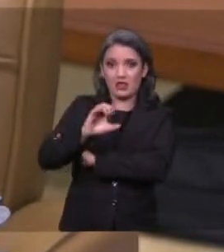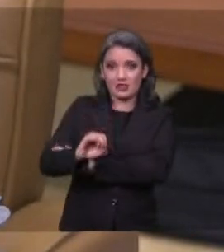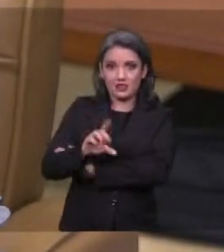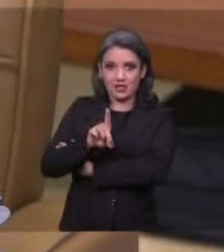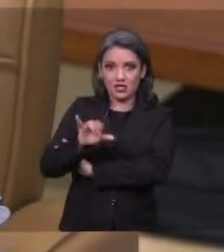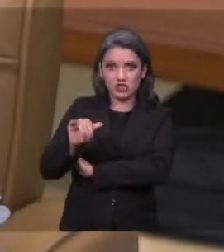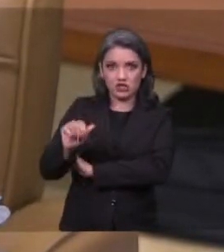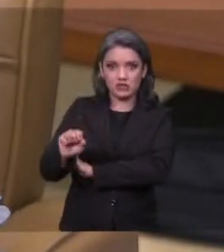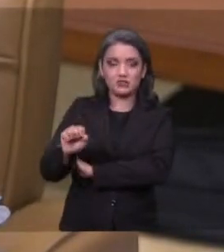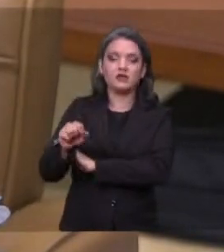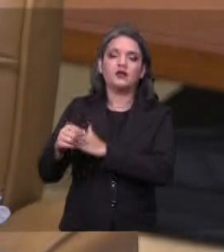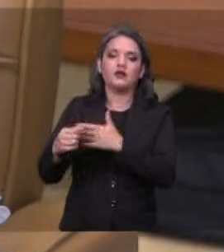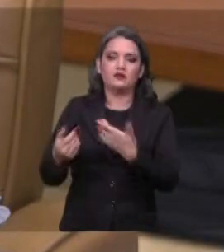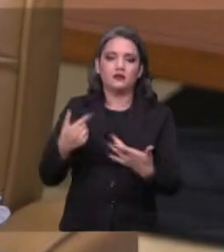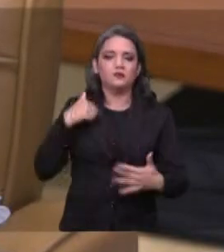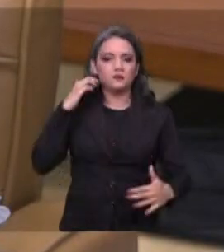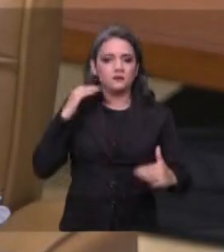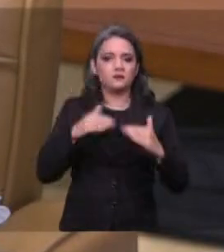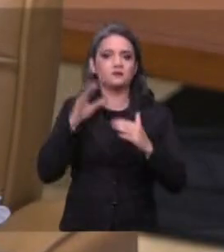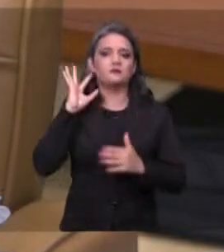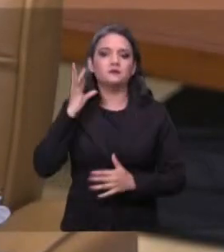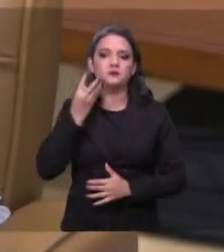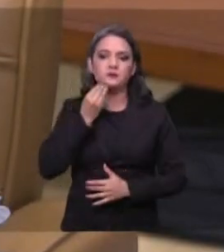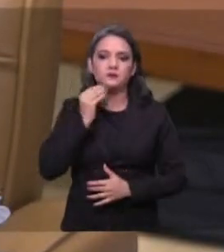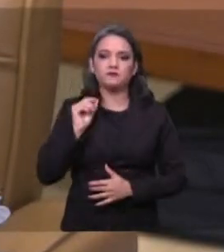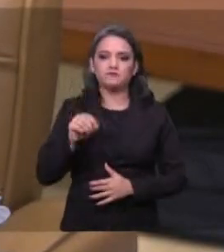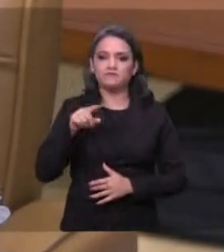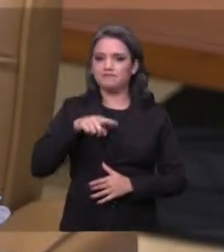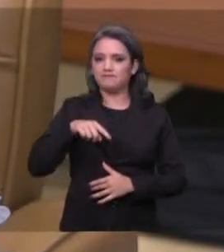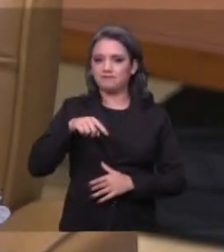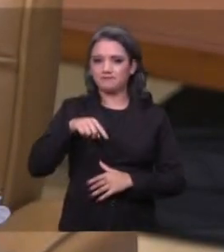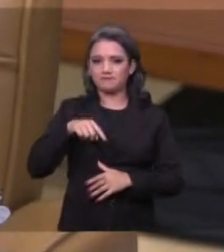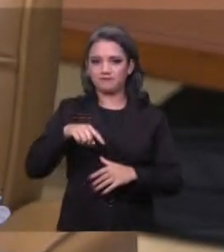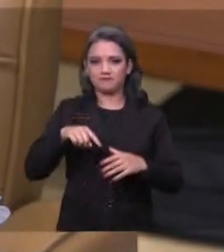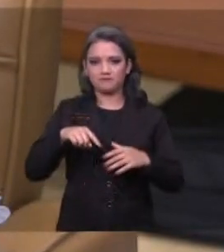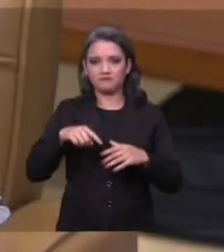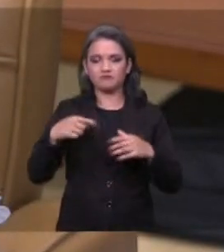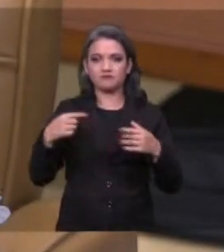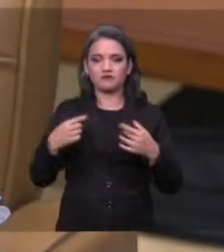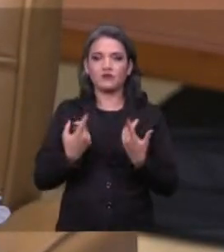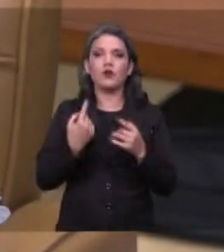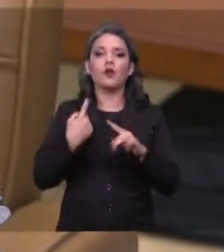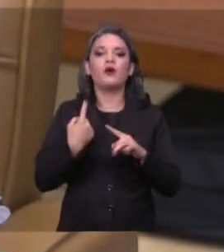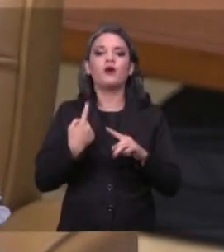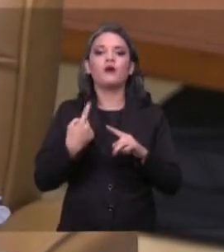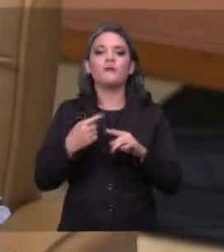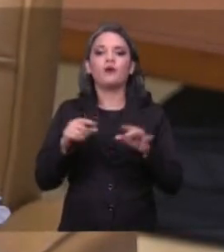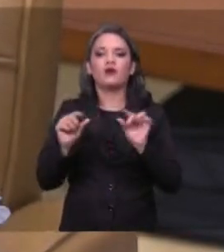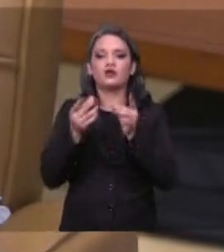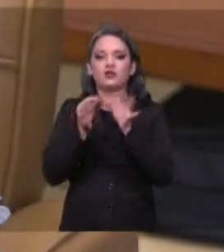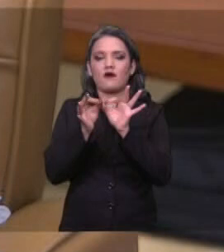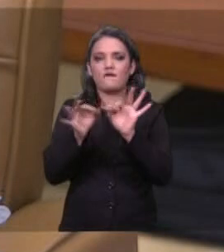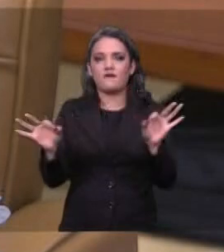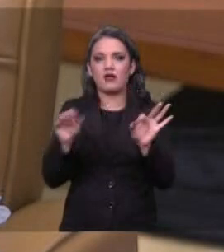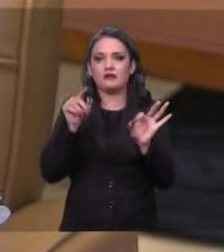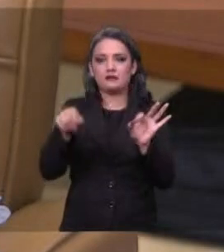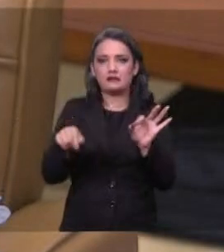acompanho o ministro Toffoli no sentido de declarar a inconstitucionalidade do após o recebimento da denúncia ou queixa.